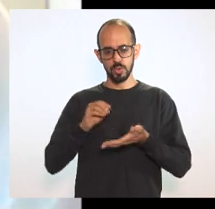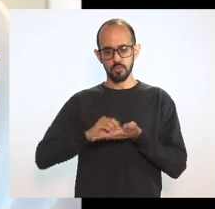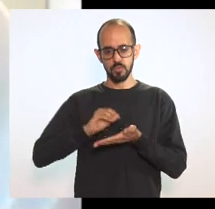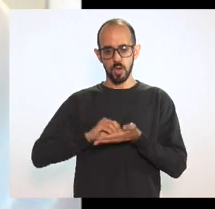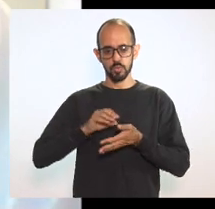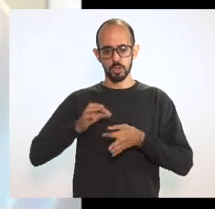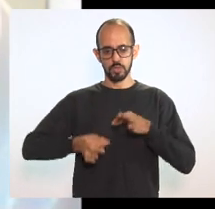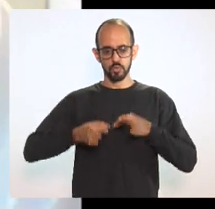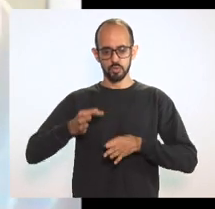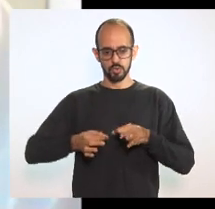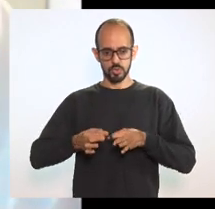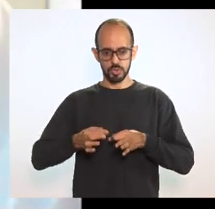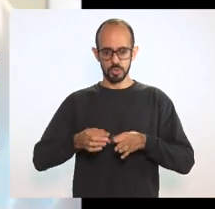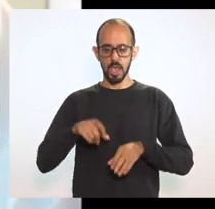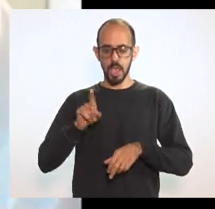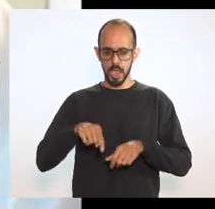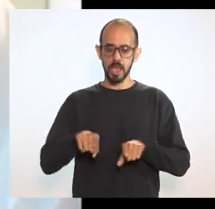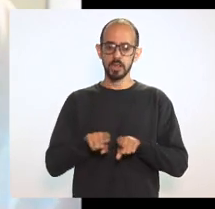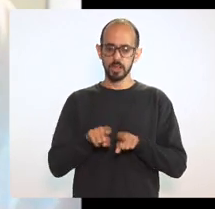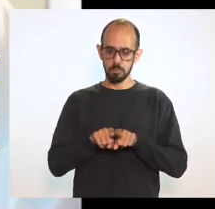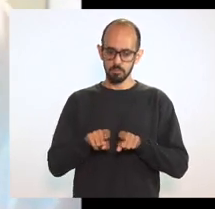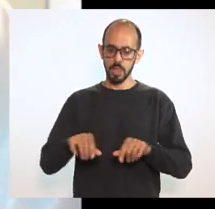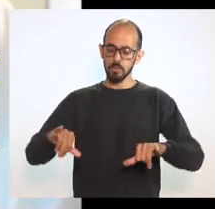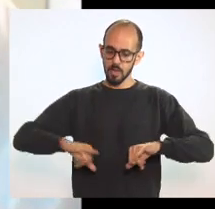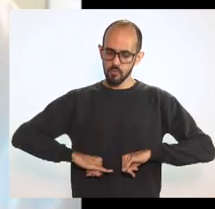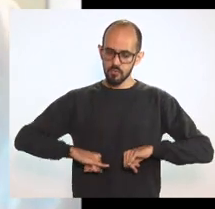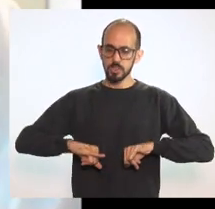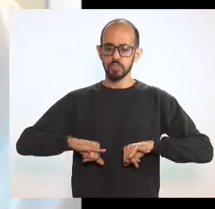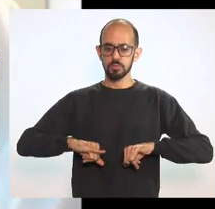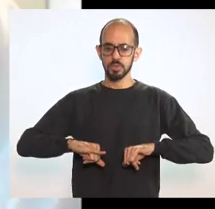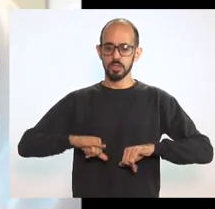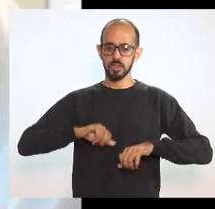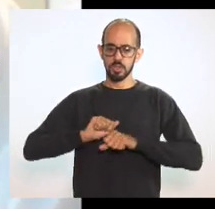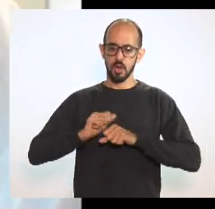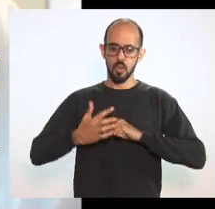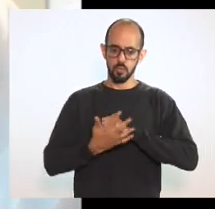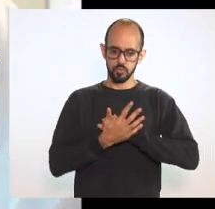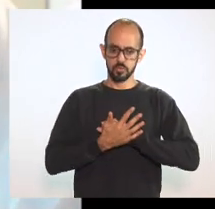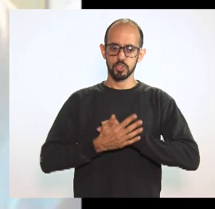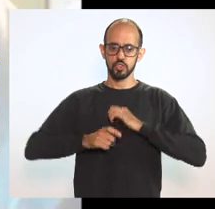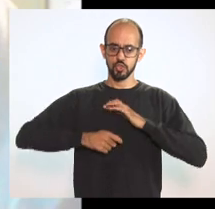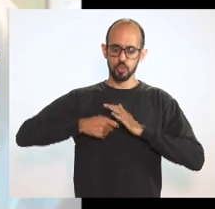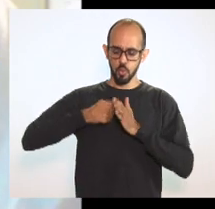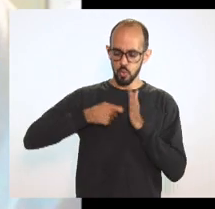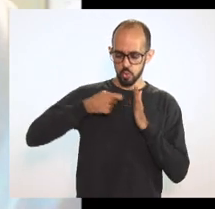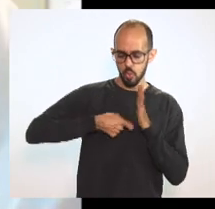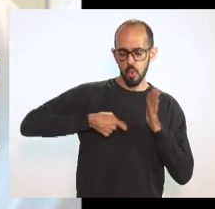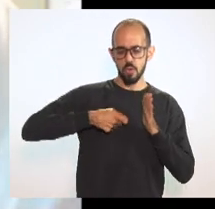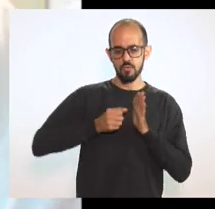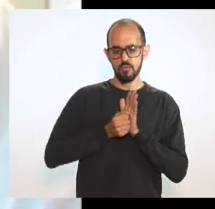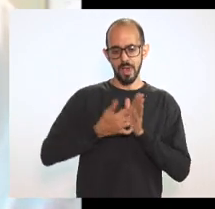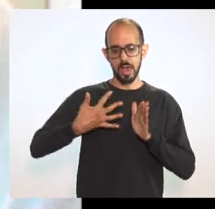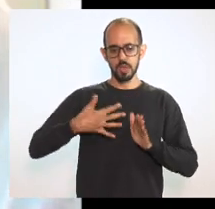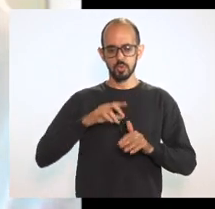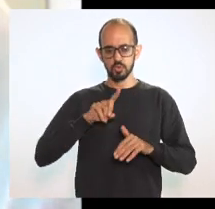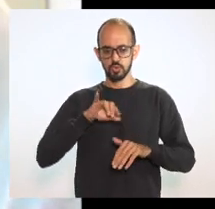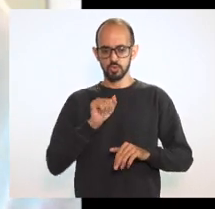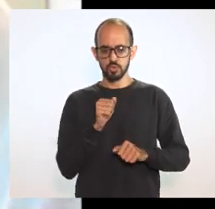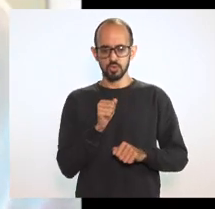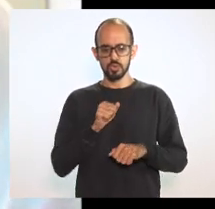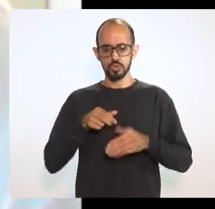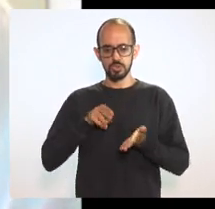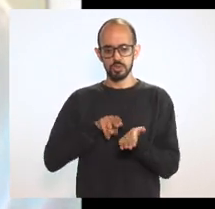infelizmente, foi mais uma vítima da Covid, lutou, esteve por vários dias internado, mas não